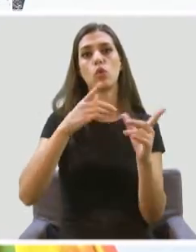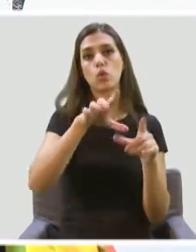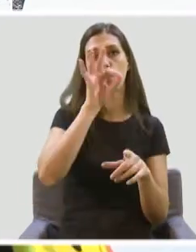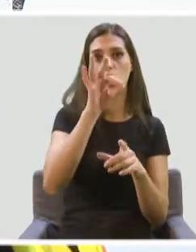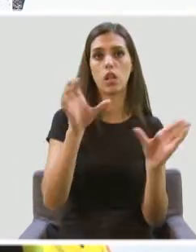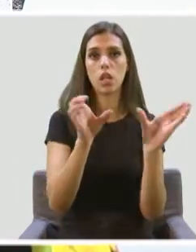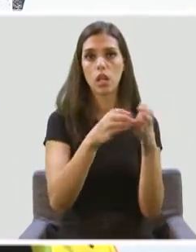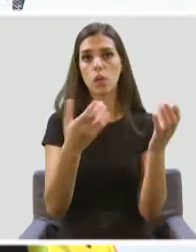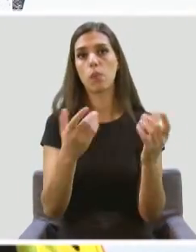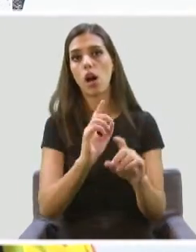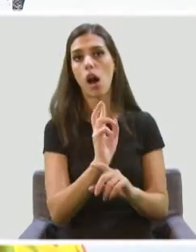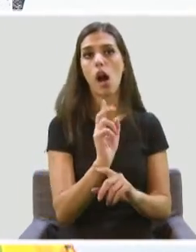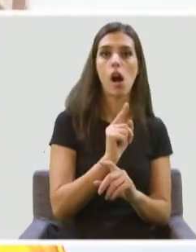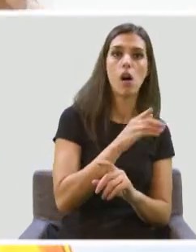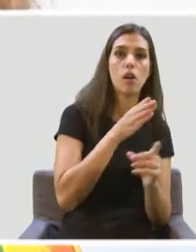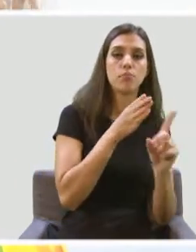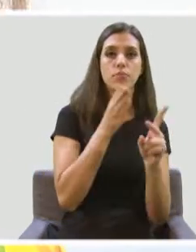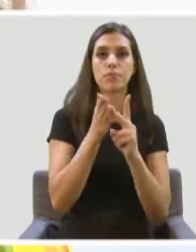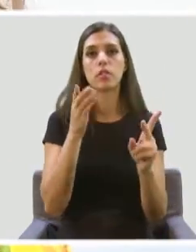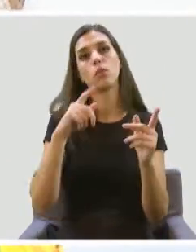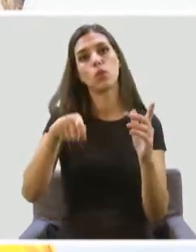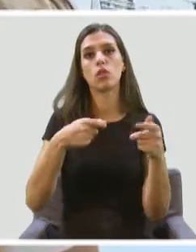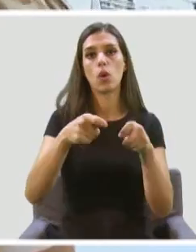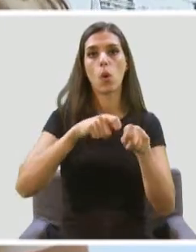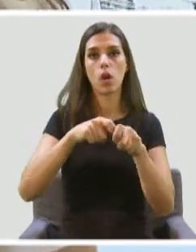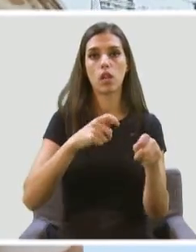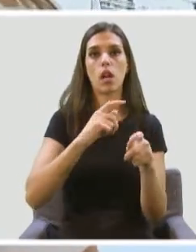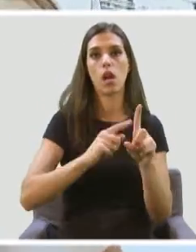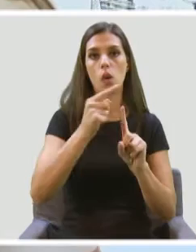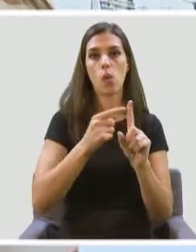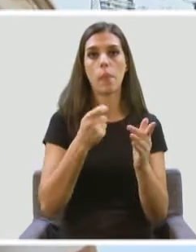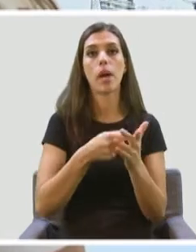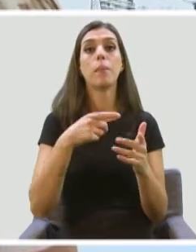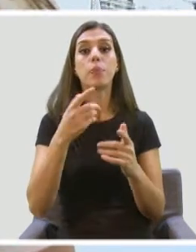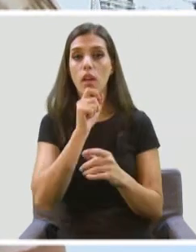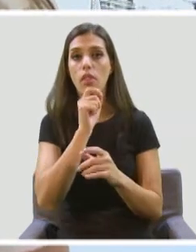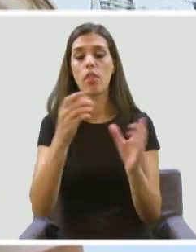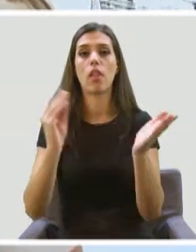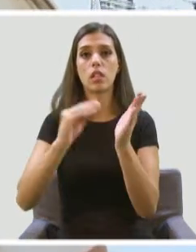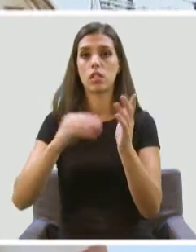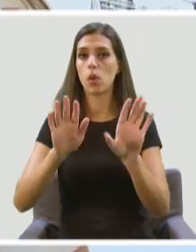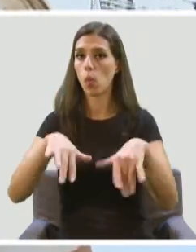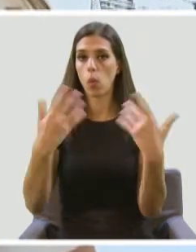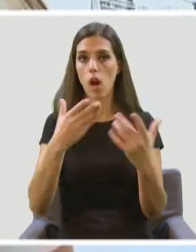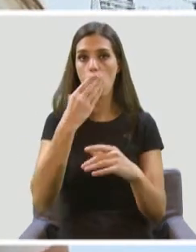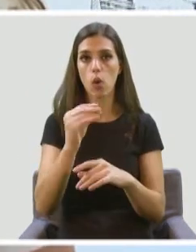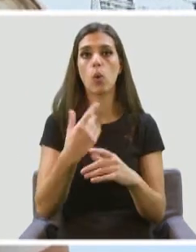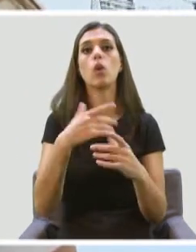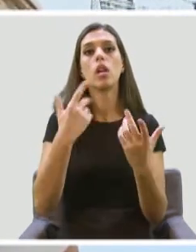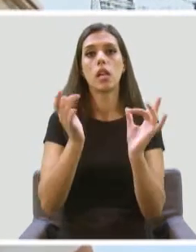equipa, equipa de edição, equipa de comunicação e finalizam com o pagamento da cota anual. Qualquer aluno se pode inscrever. Podem se inscrever através do